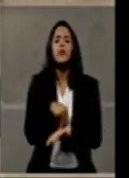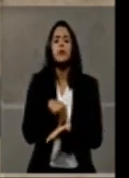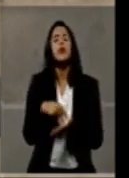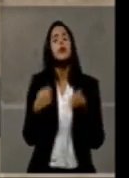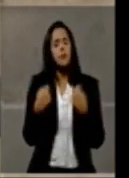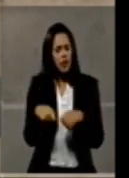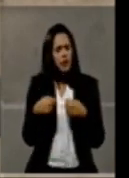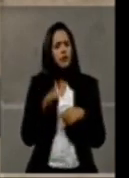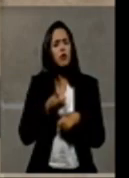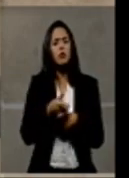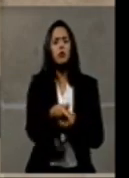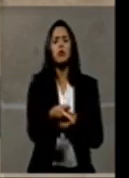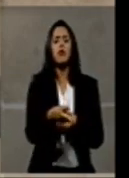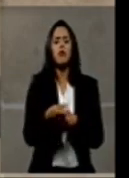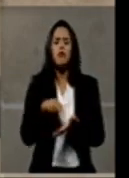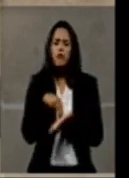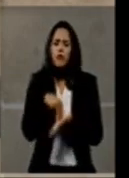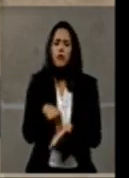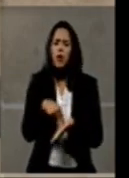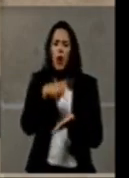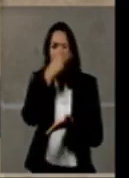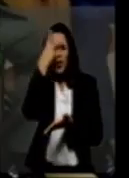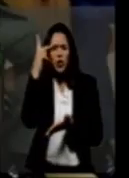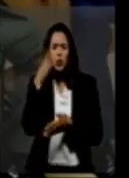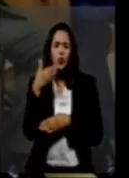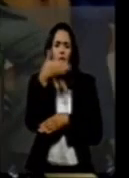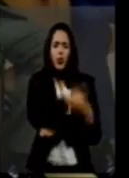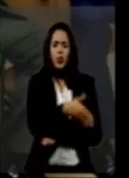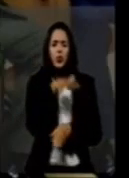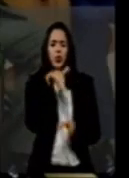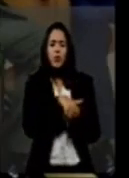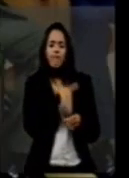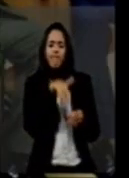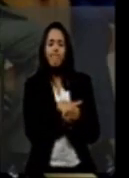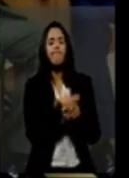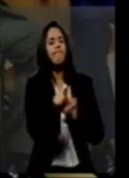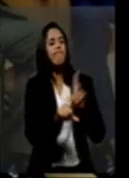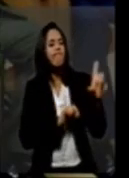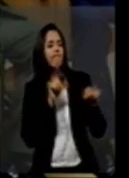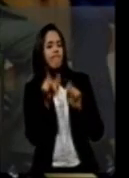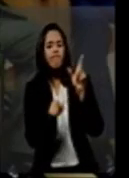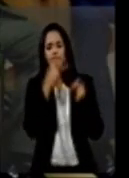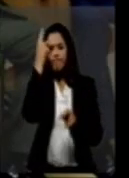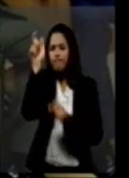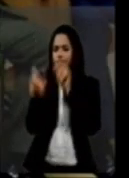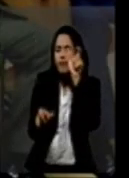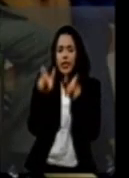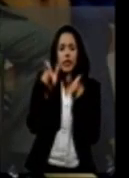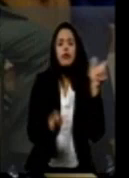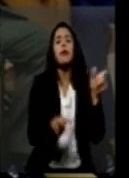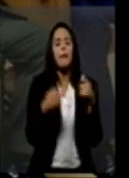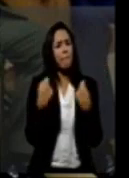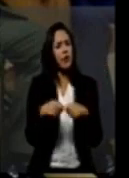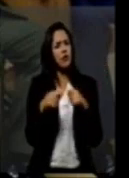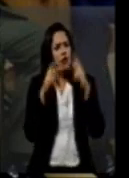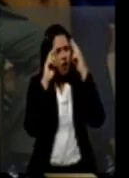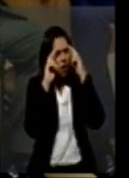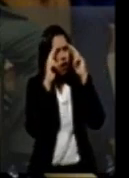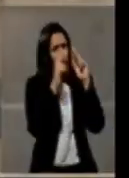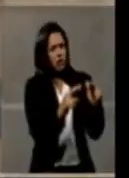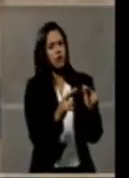resistir o povo foi às urnas e fez suas escolhas que precisam ser